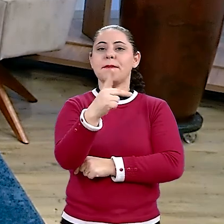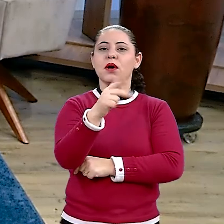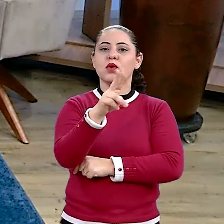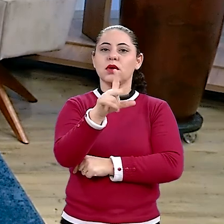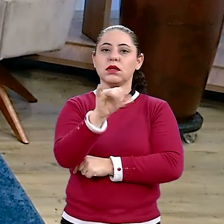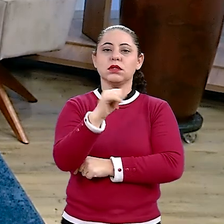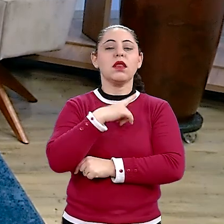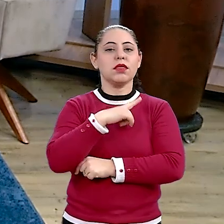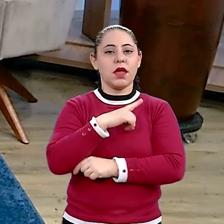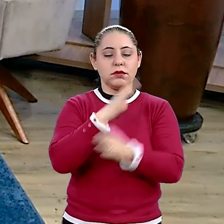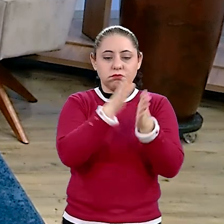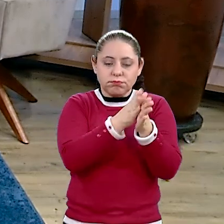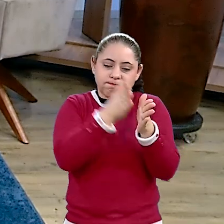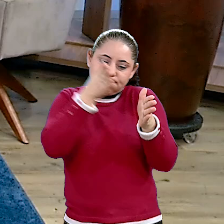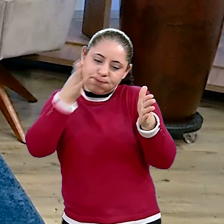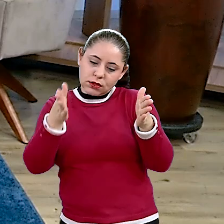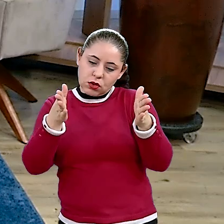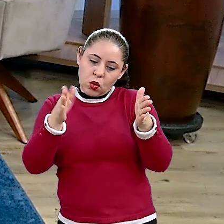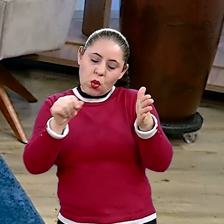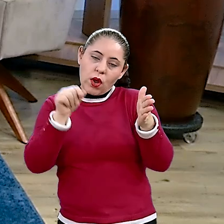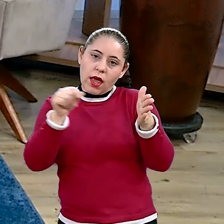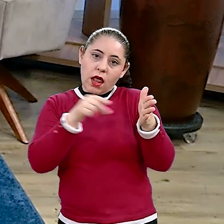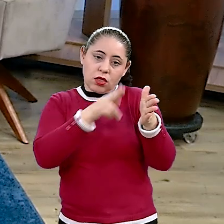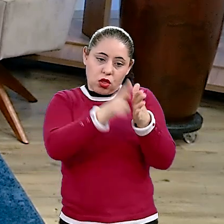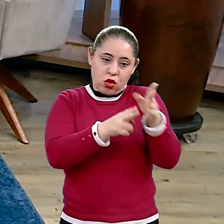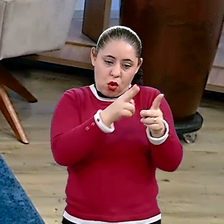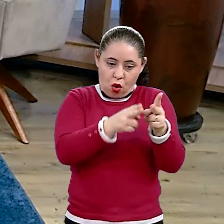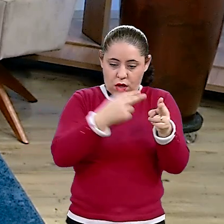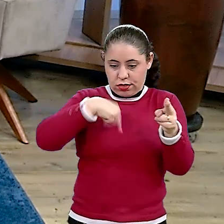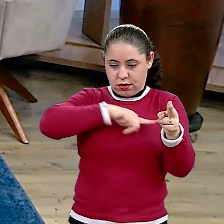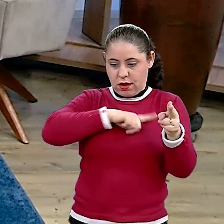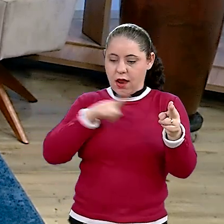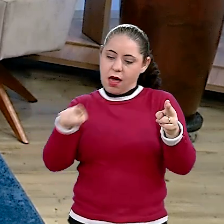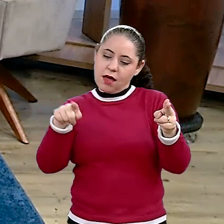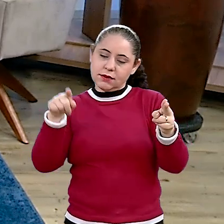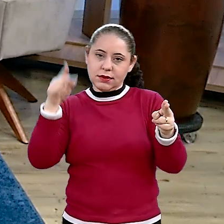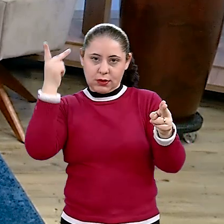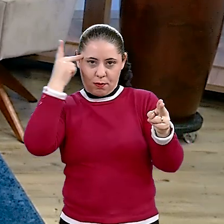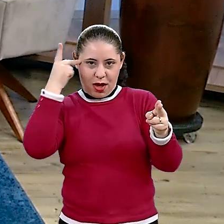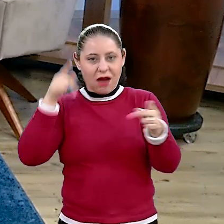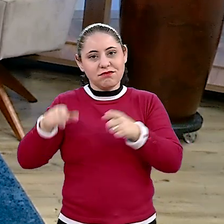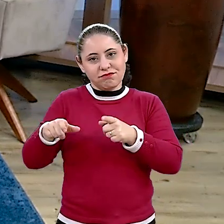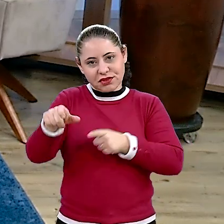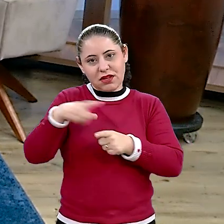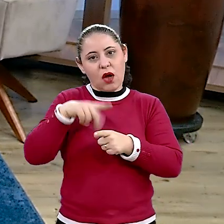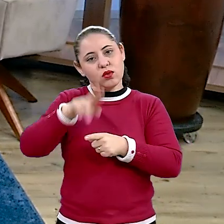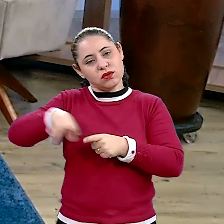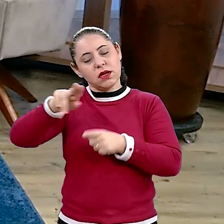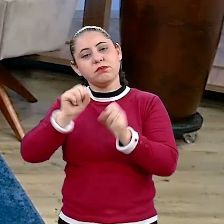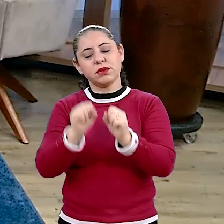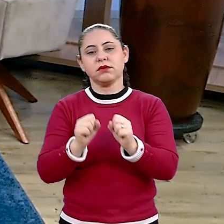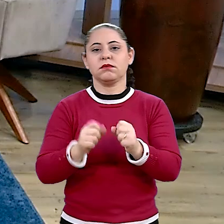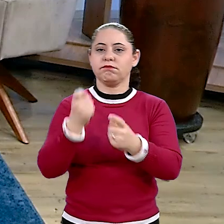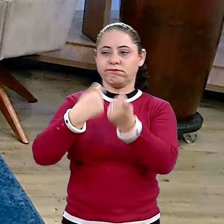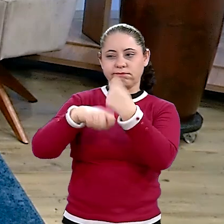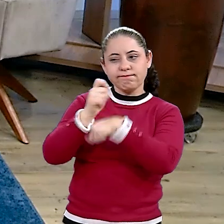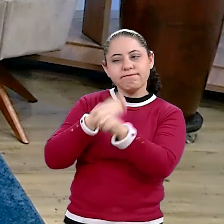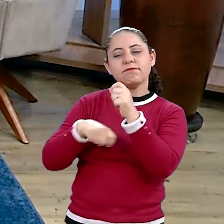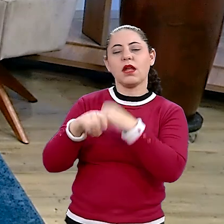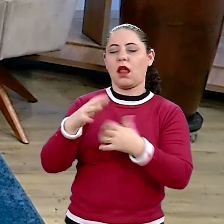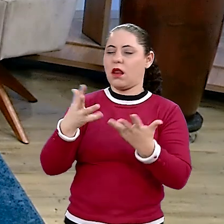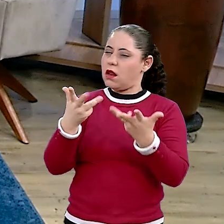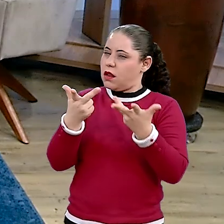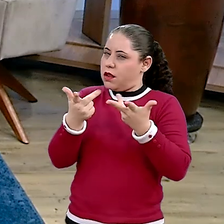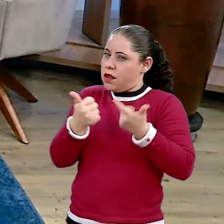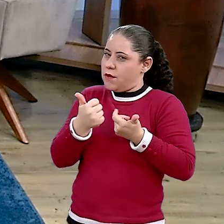uma ferrovia que existe paralelamente à chamada Malha Oeste lá em cima. Então, nessa negociação, o governador Eduardo Rieder foi muito